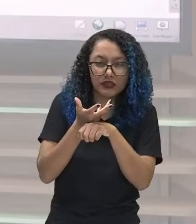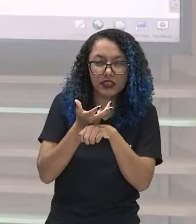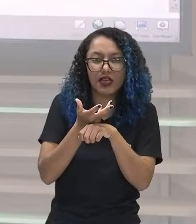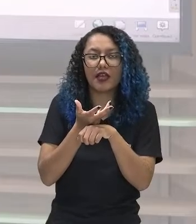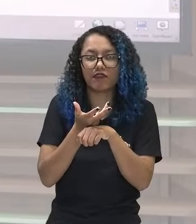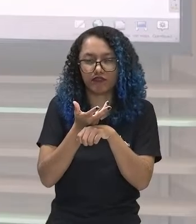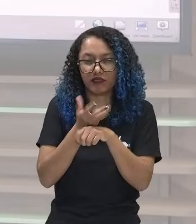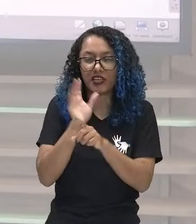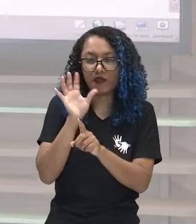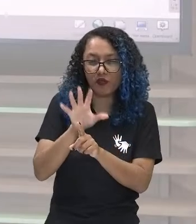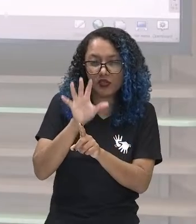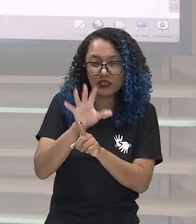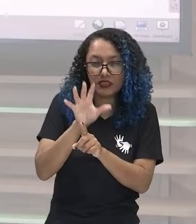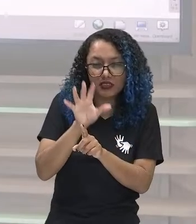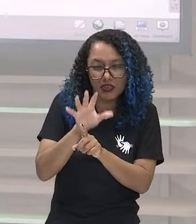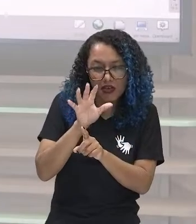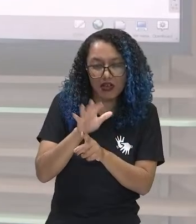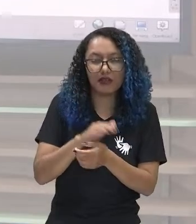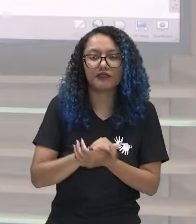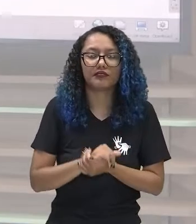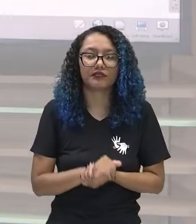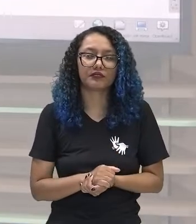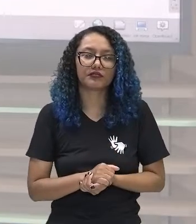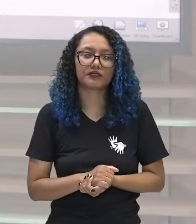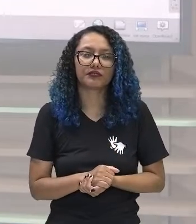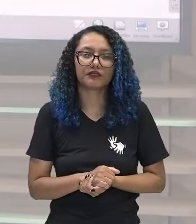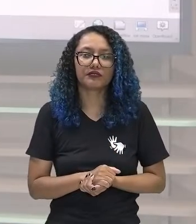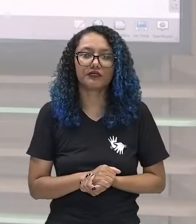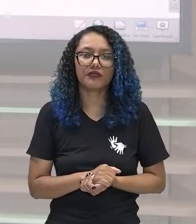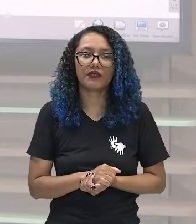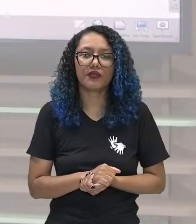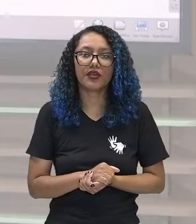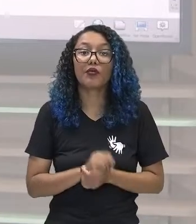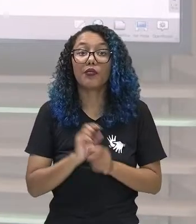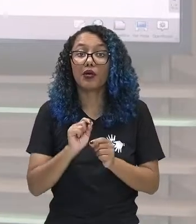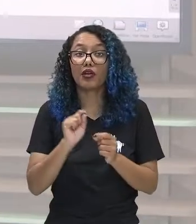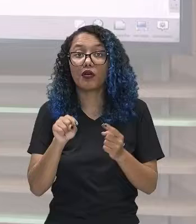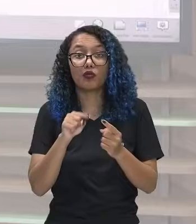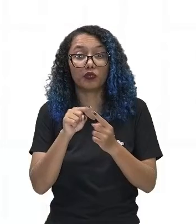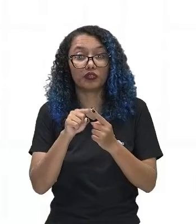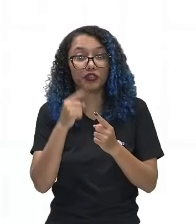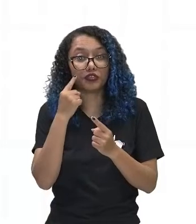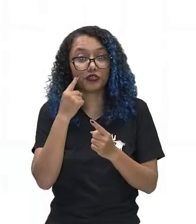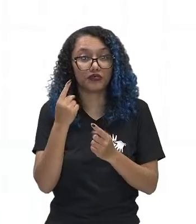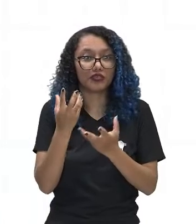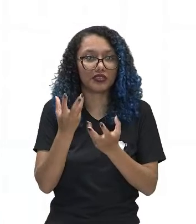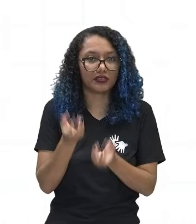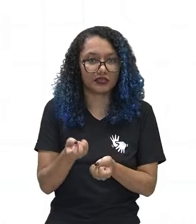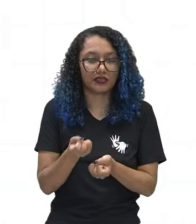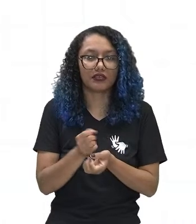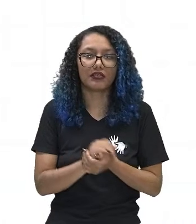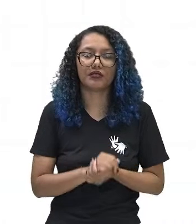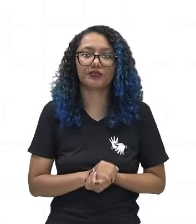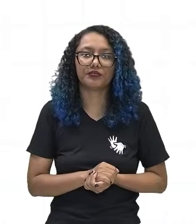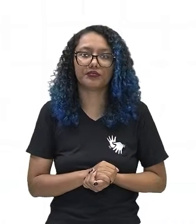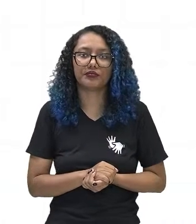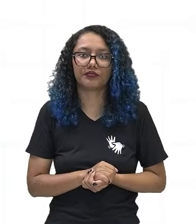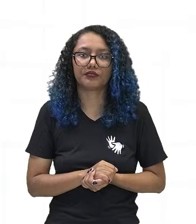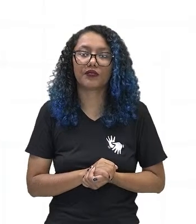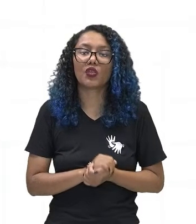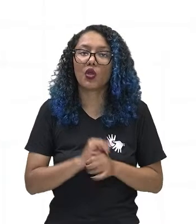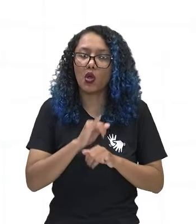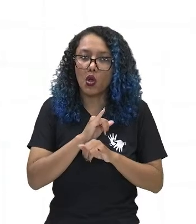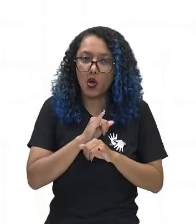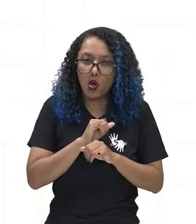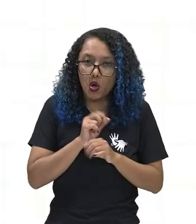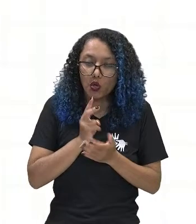as pessoas, não é, para esses objetivos. Então, a propaganda, ainda entendendo um pouco mais, ela